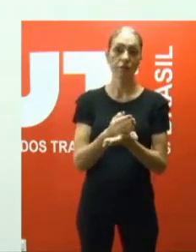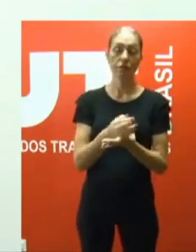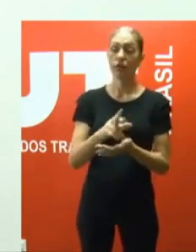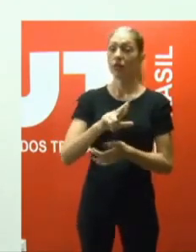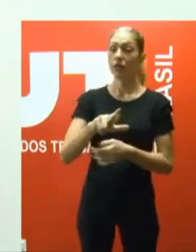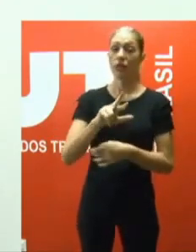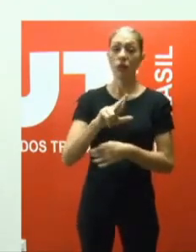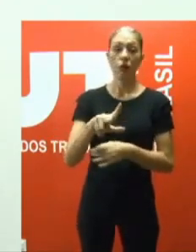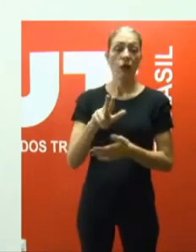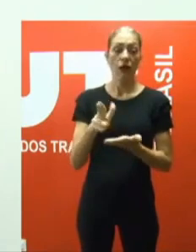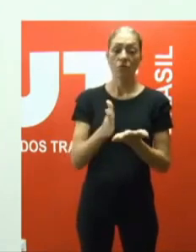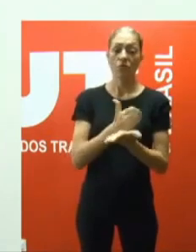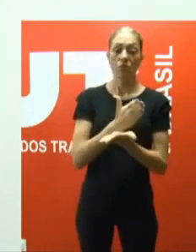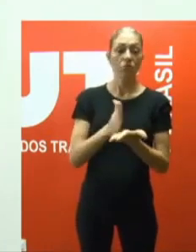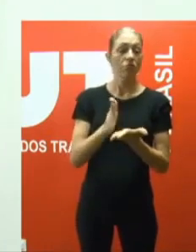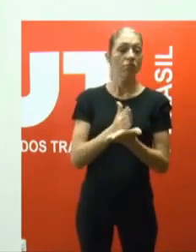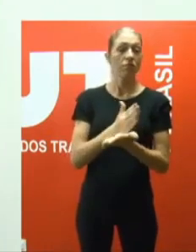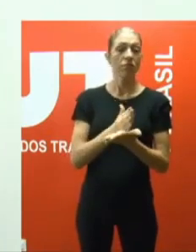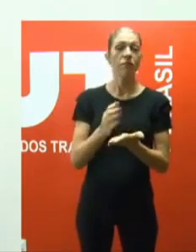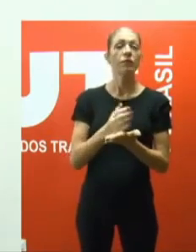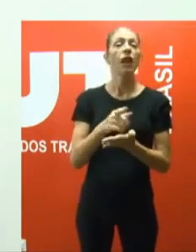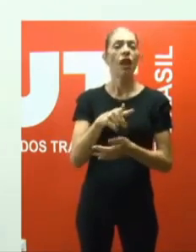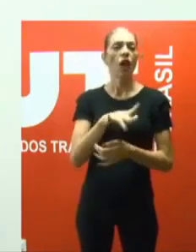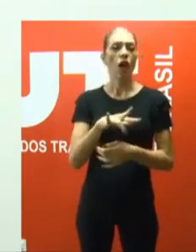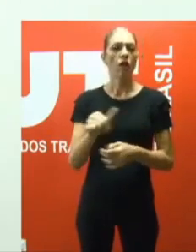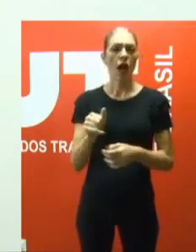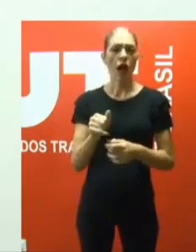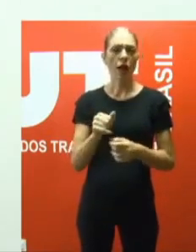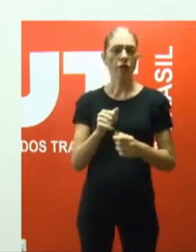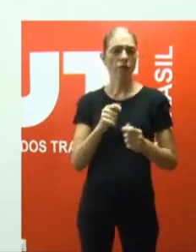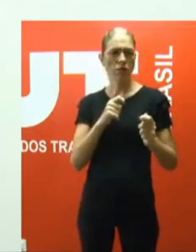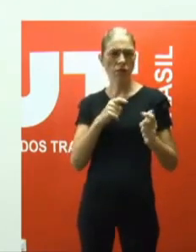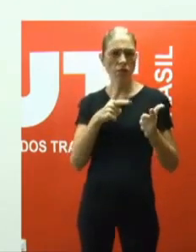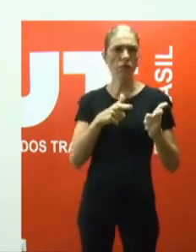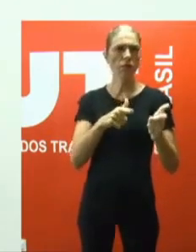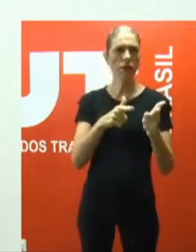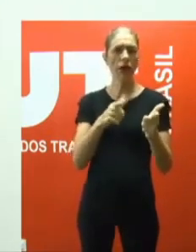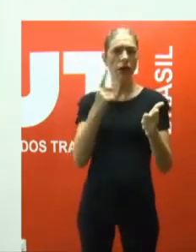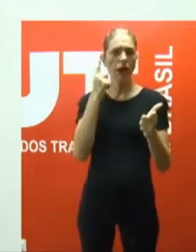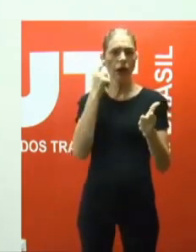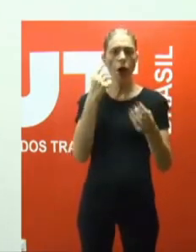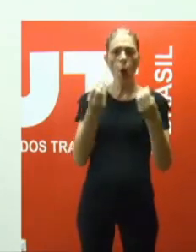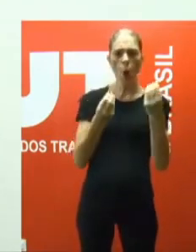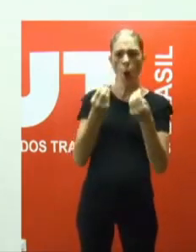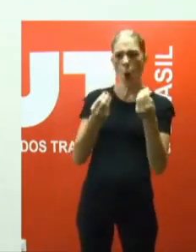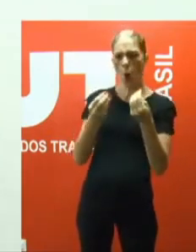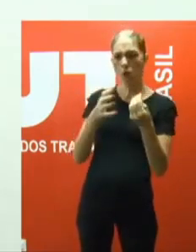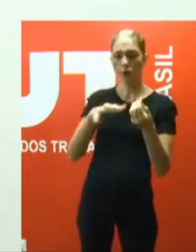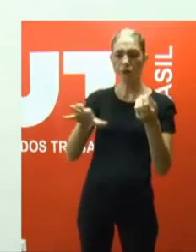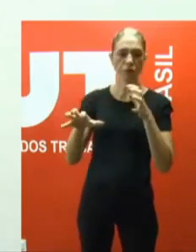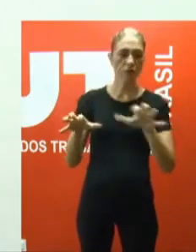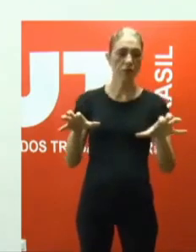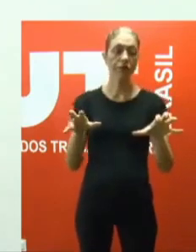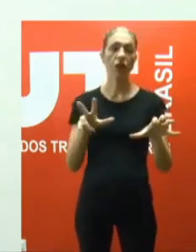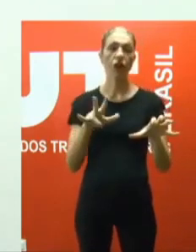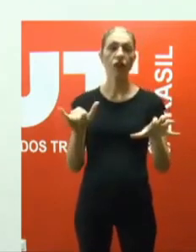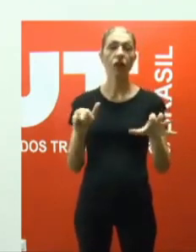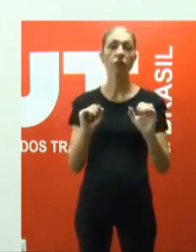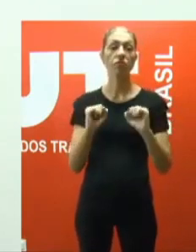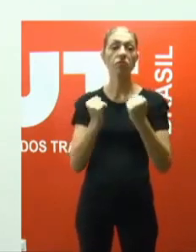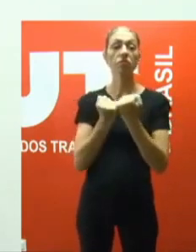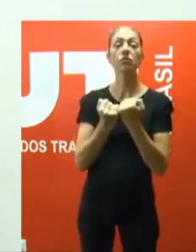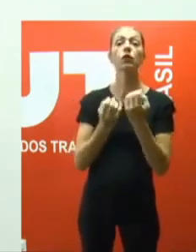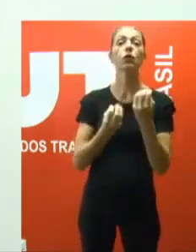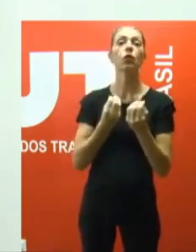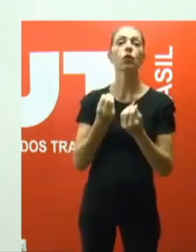imprensa parcial. Sabe? Ela vai ser uma imprensa mais parcial. Que lado ela vai tomar, a gente não sabe. Até agora o que a gente está vendo é